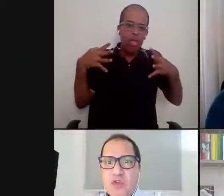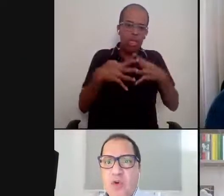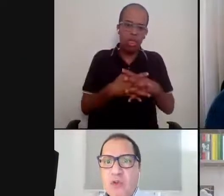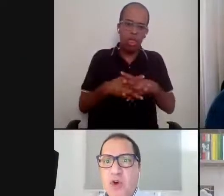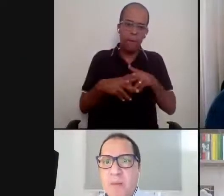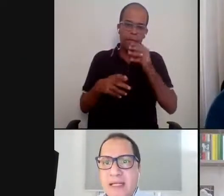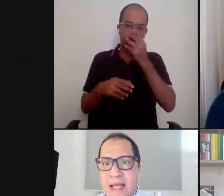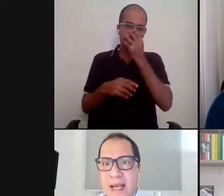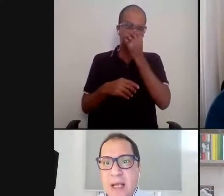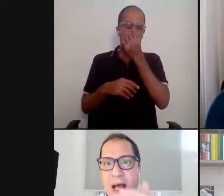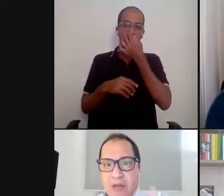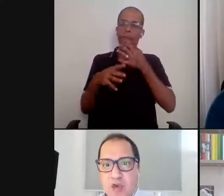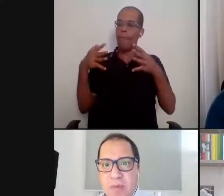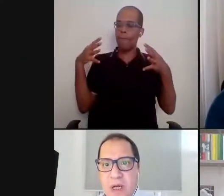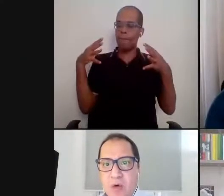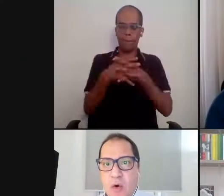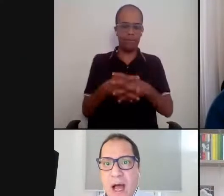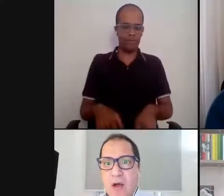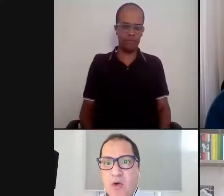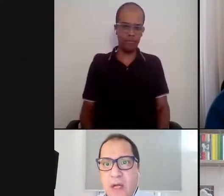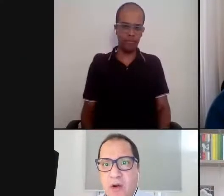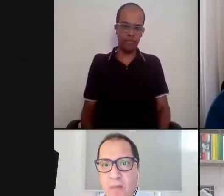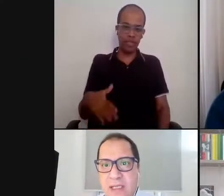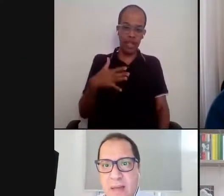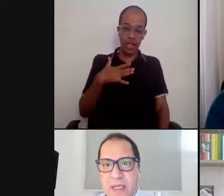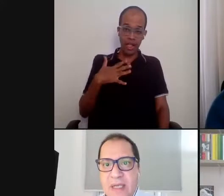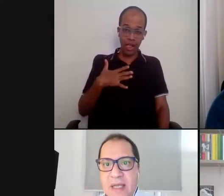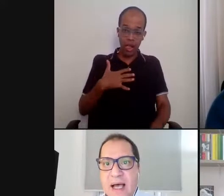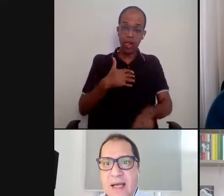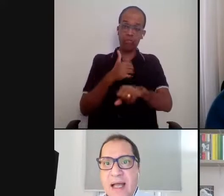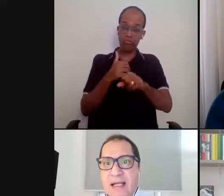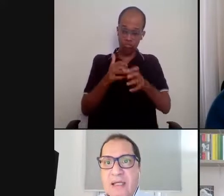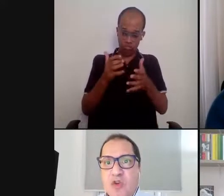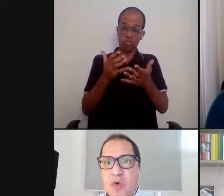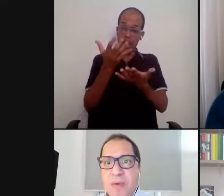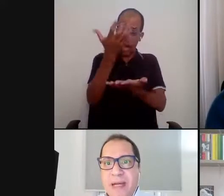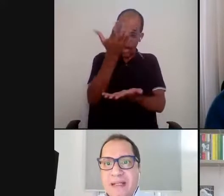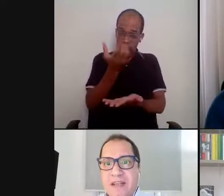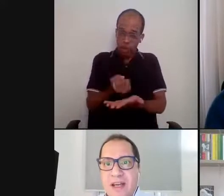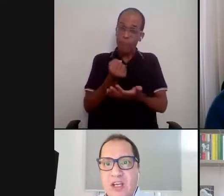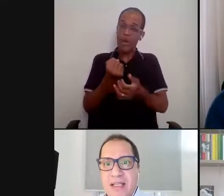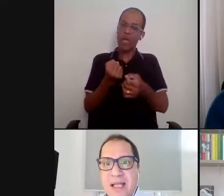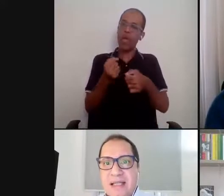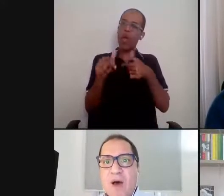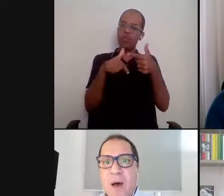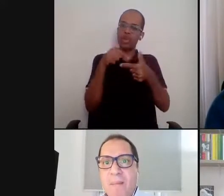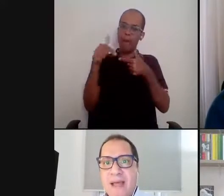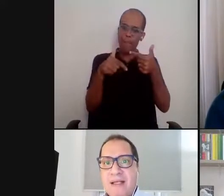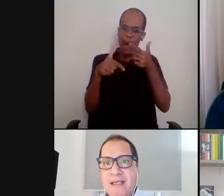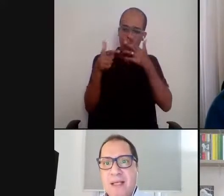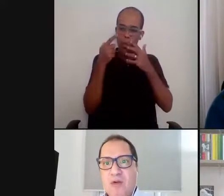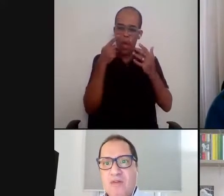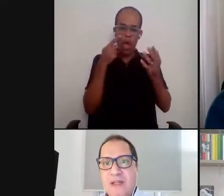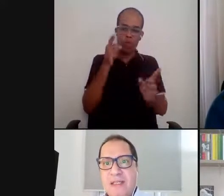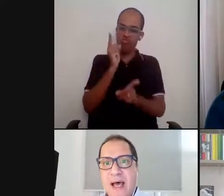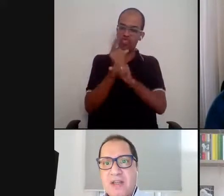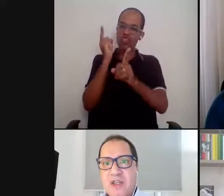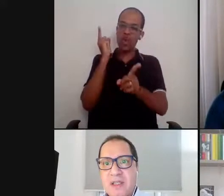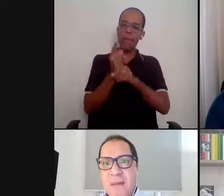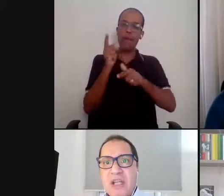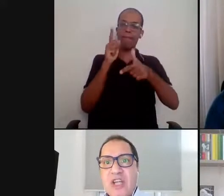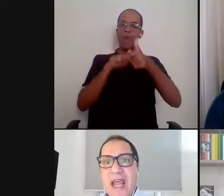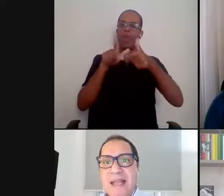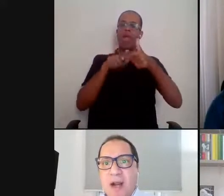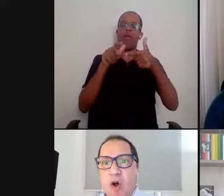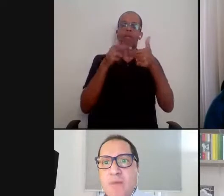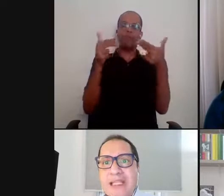muito confuso. Quando comecei a assumir o cargo e comecei a pesquisar, descobri divergências não apenas entre